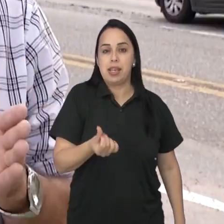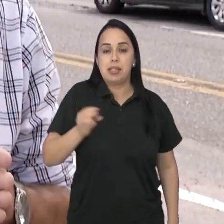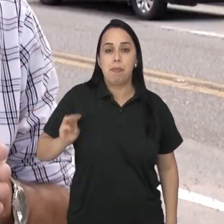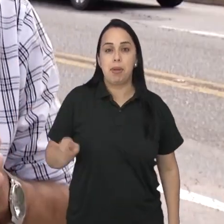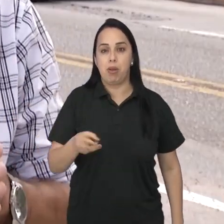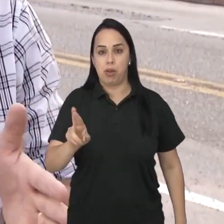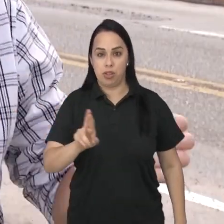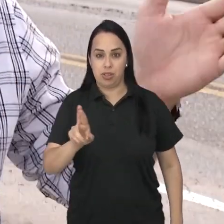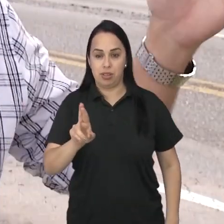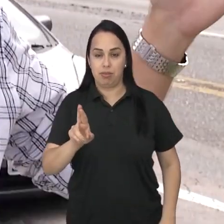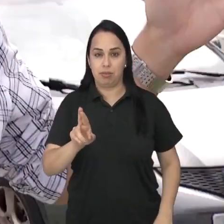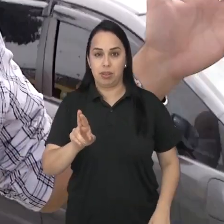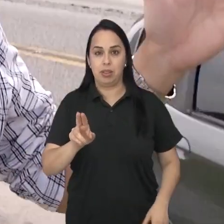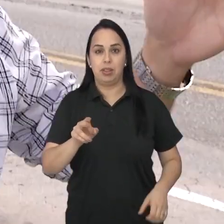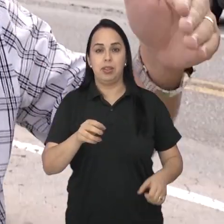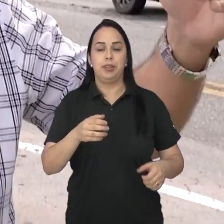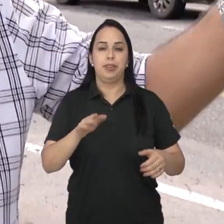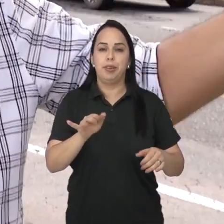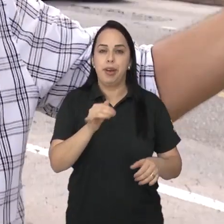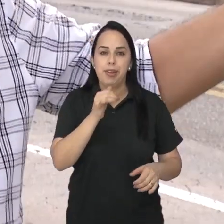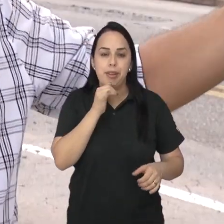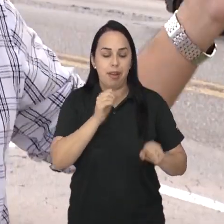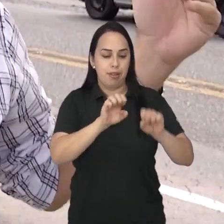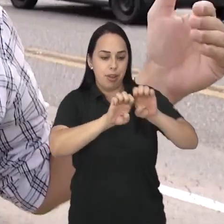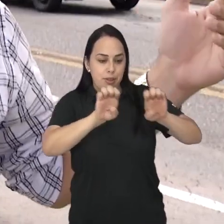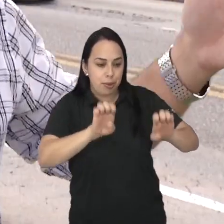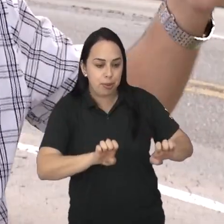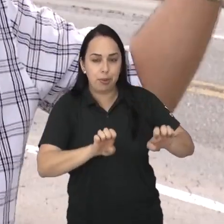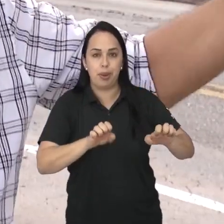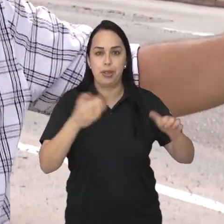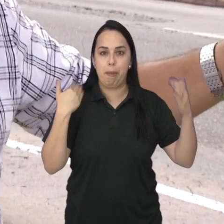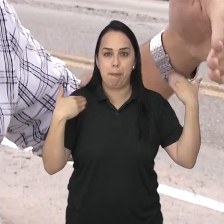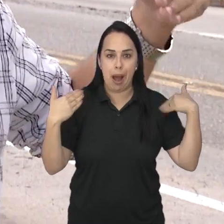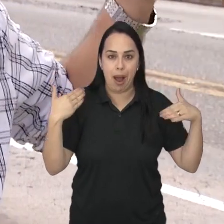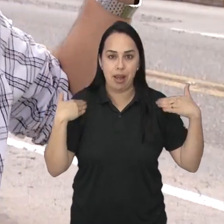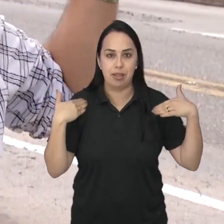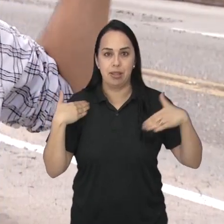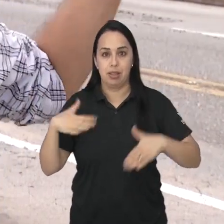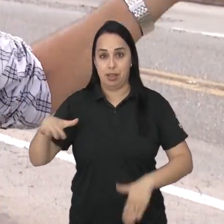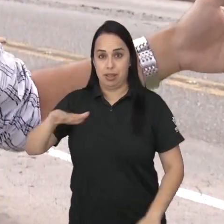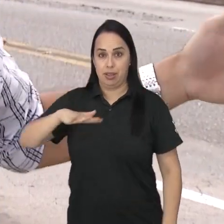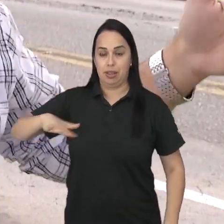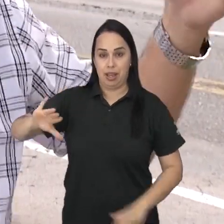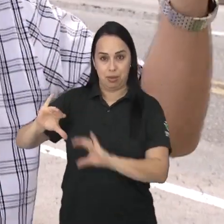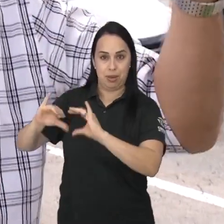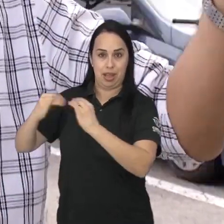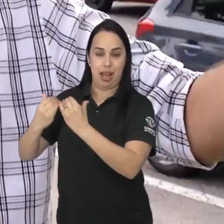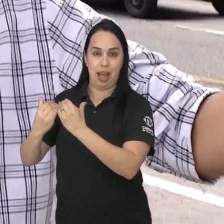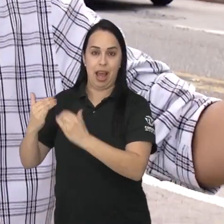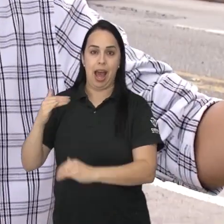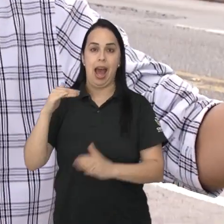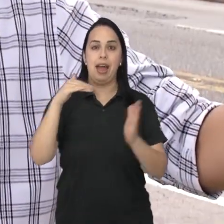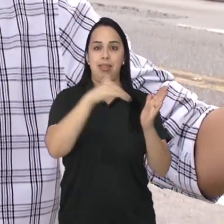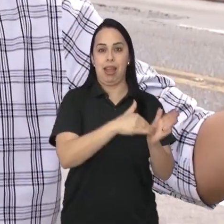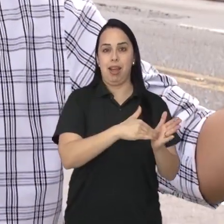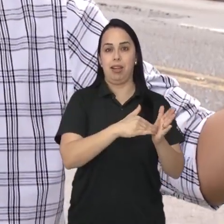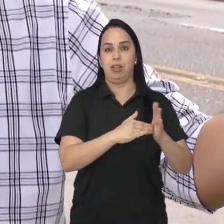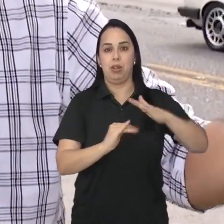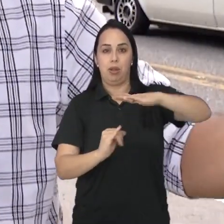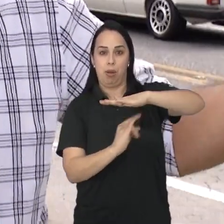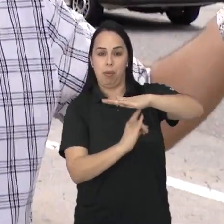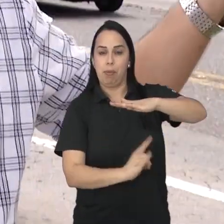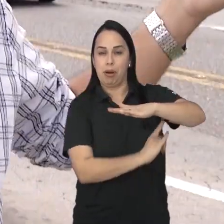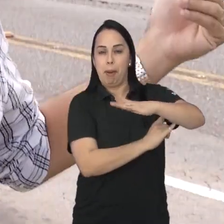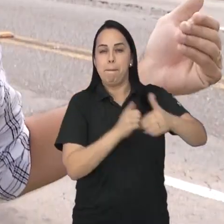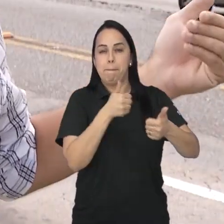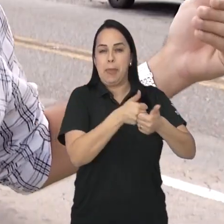onde a gente está falando de uma requalificação da infraestrutura de passeios, implantação, desde o trecho do Centro da